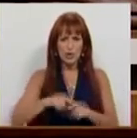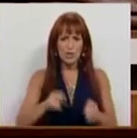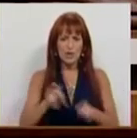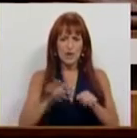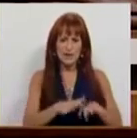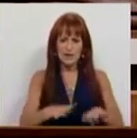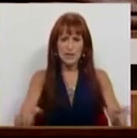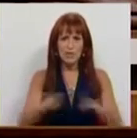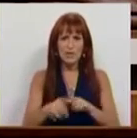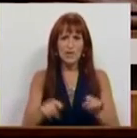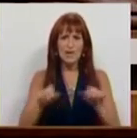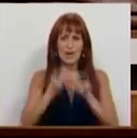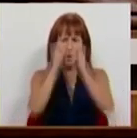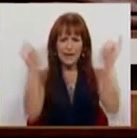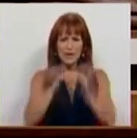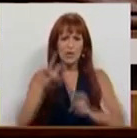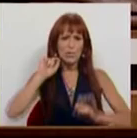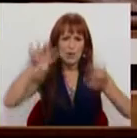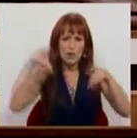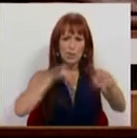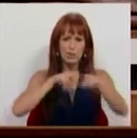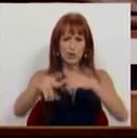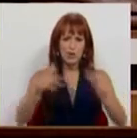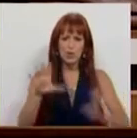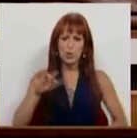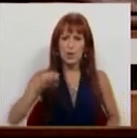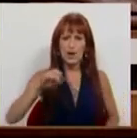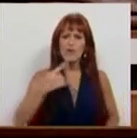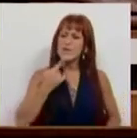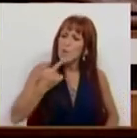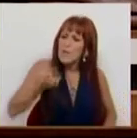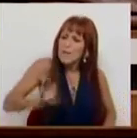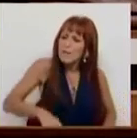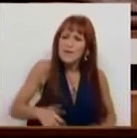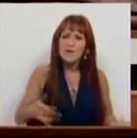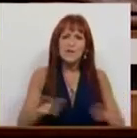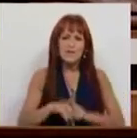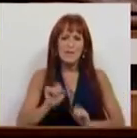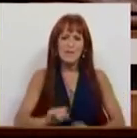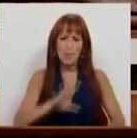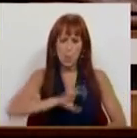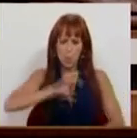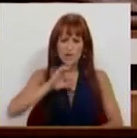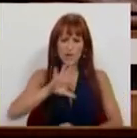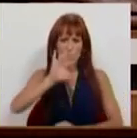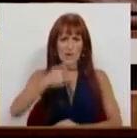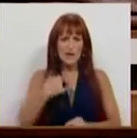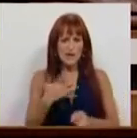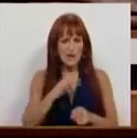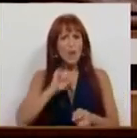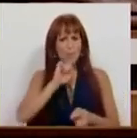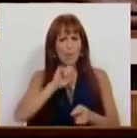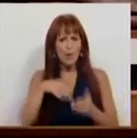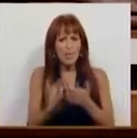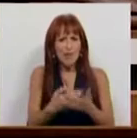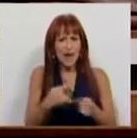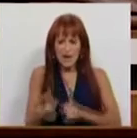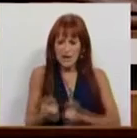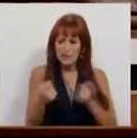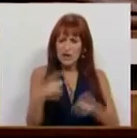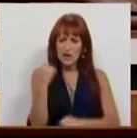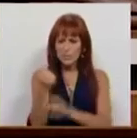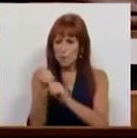valor internacionais como uma prioridade política. O PS reafirma a sua confiança num país que cria oportunidades de investimento